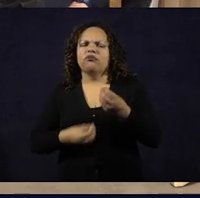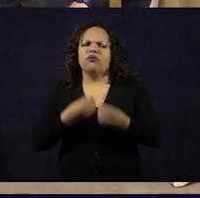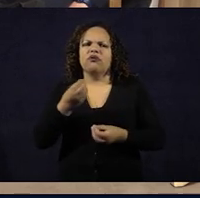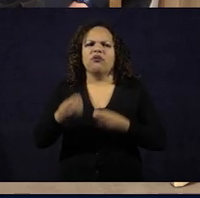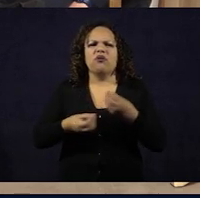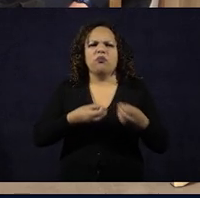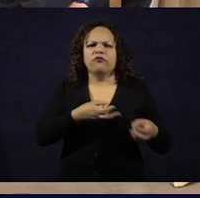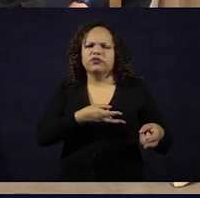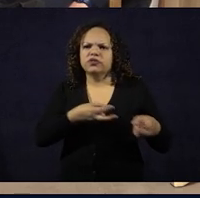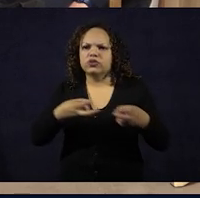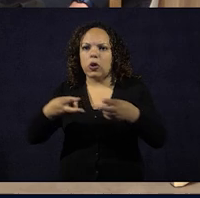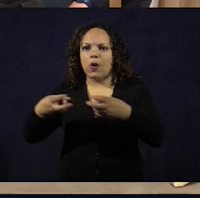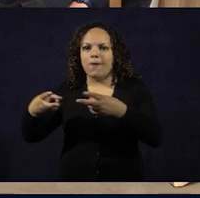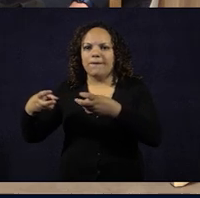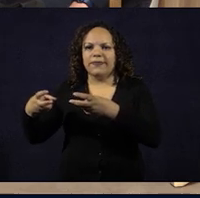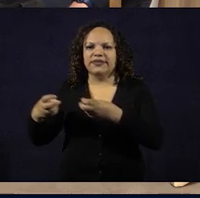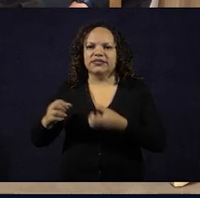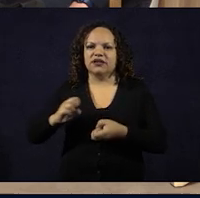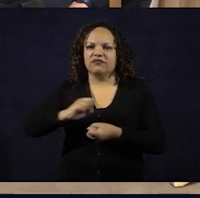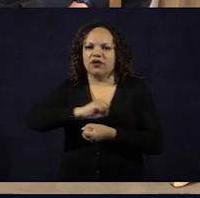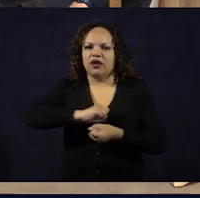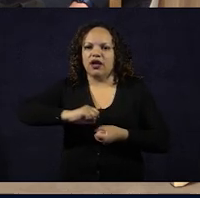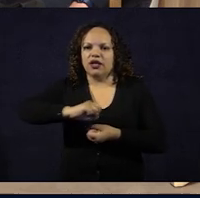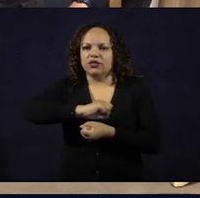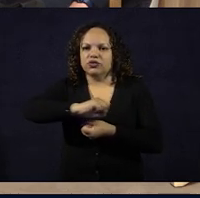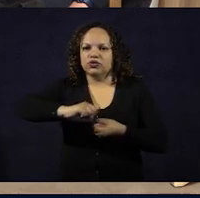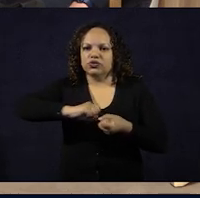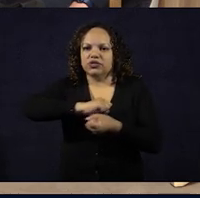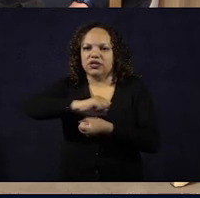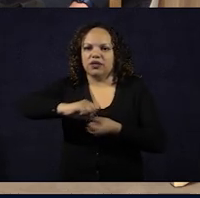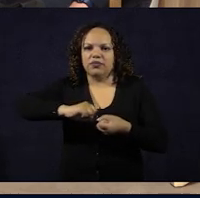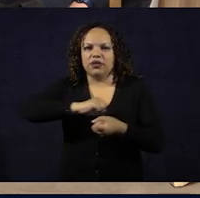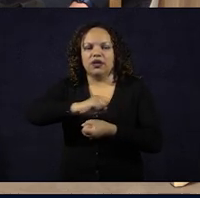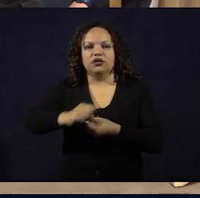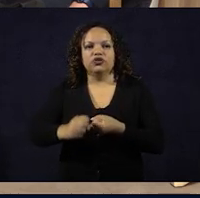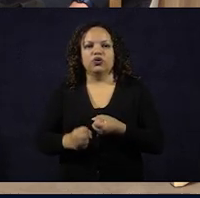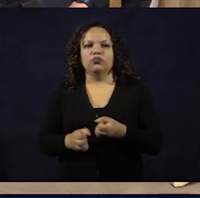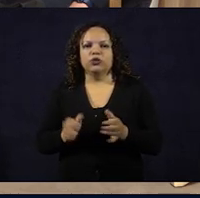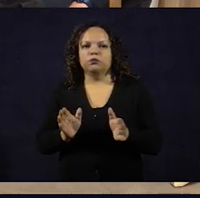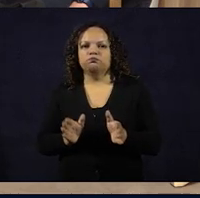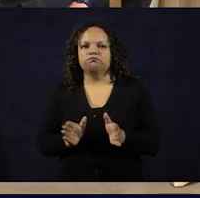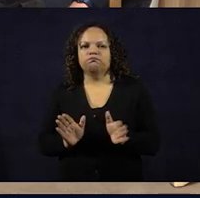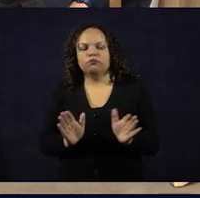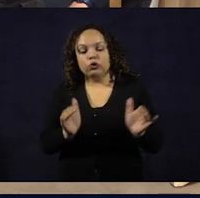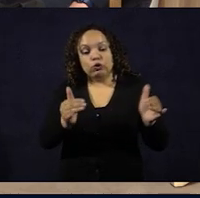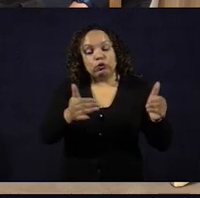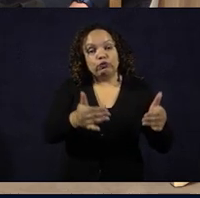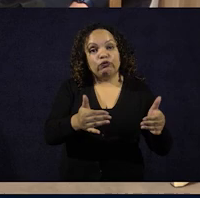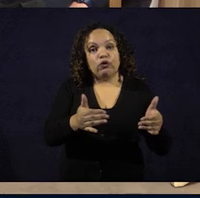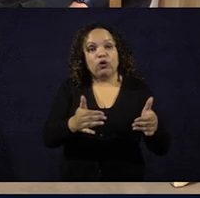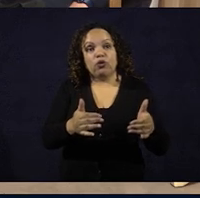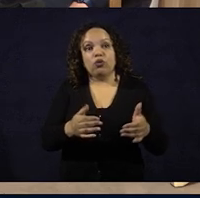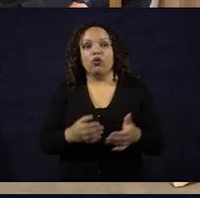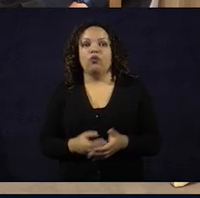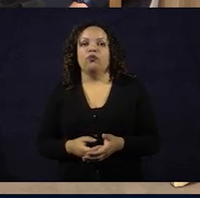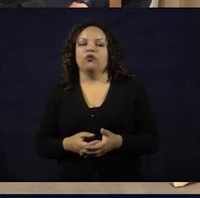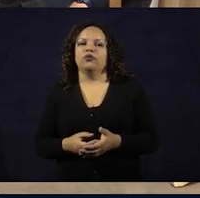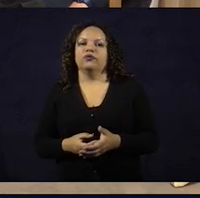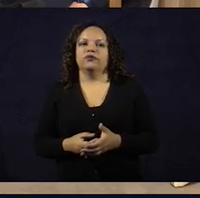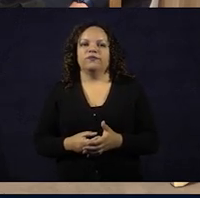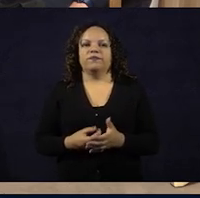raiz é toca sustentabilidade e como é que como vocês têm encarado ela né Assim como custo ou como oportunidade de